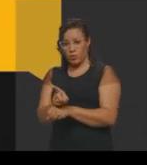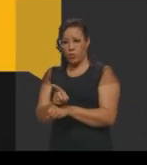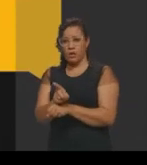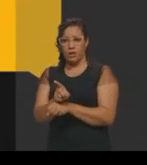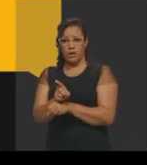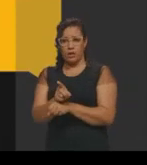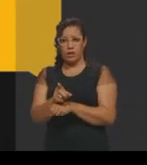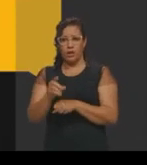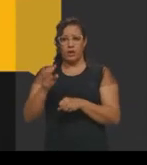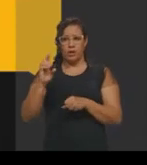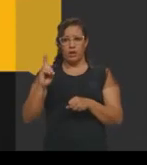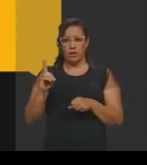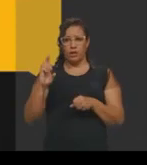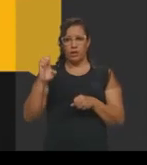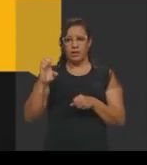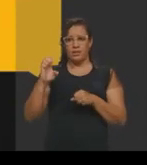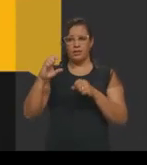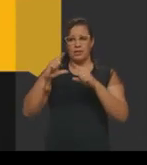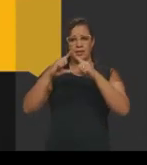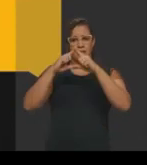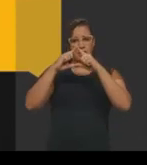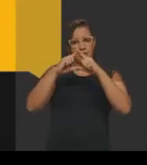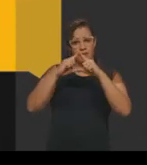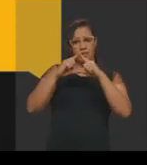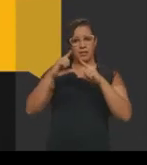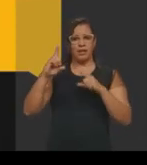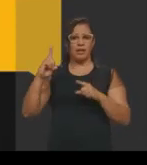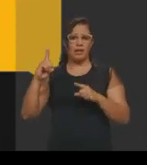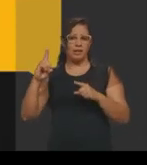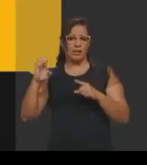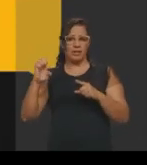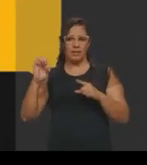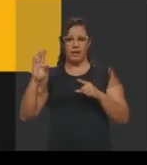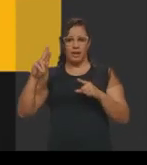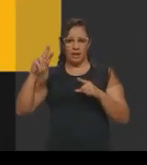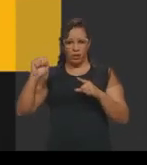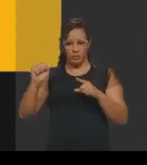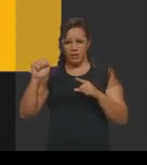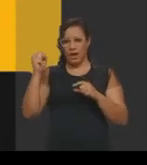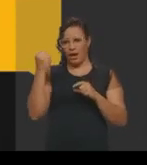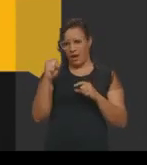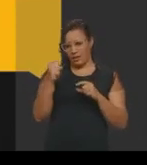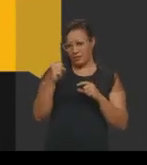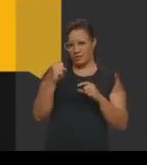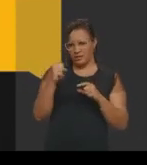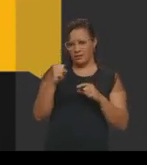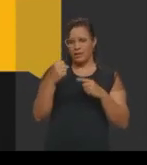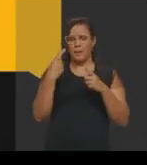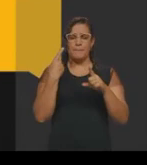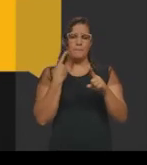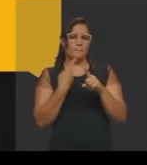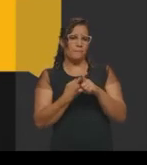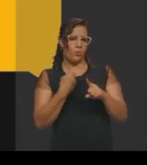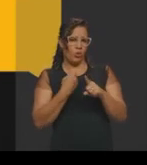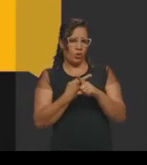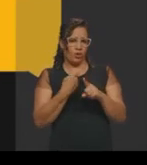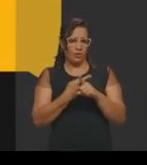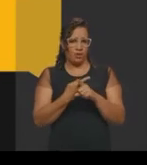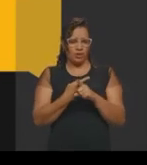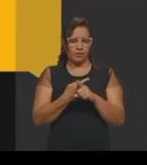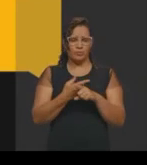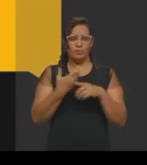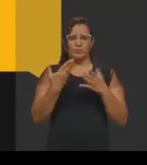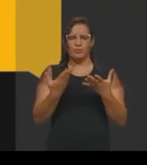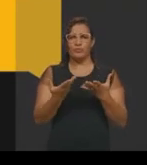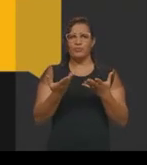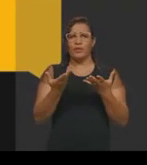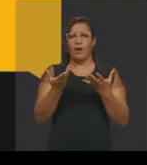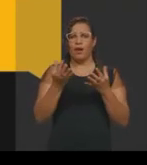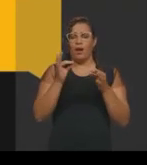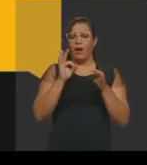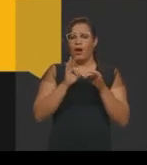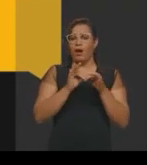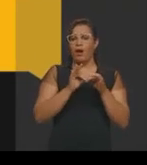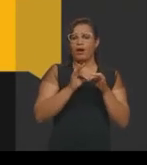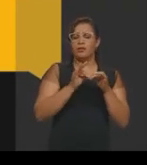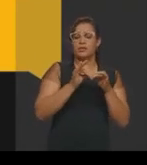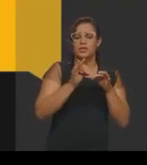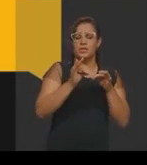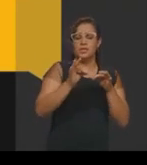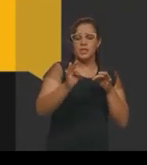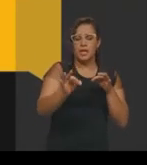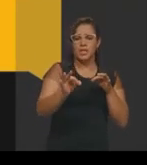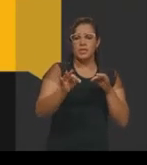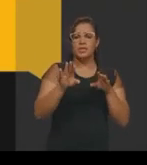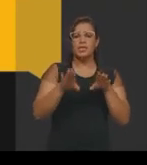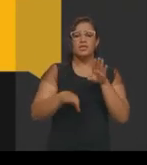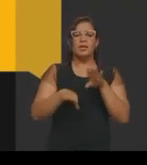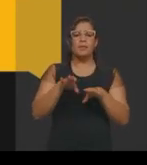S. Esse delta S eu coloquei aqui como distância. Por quê? A distância percorrida por um corpo vai